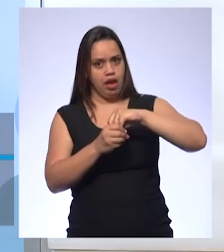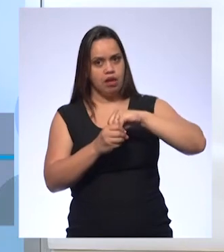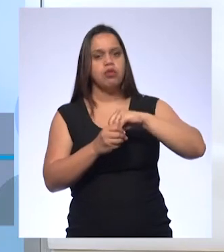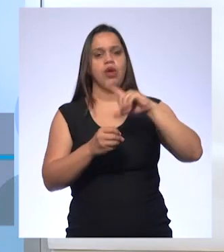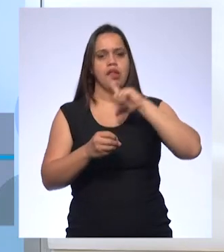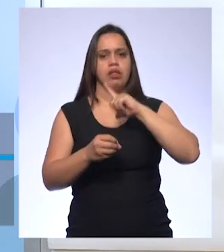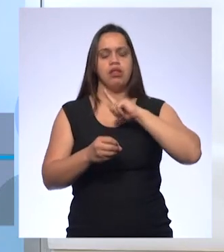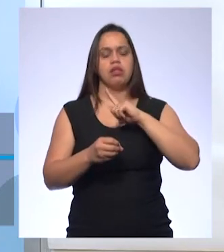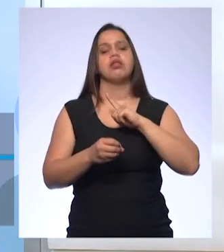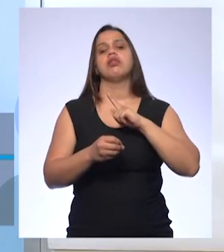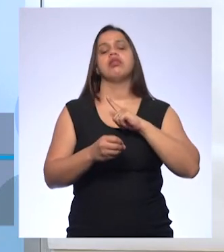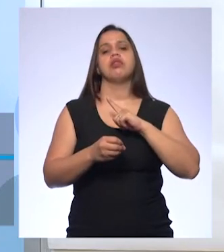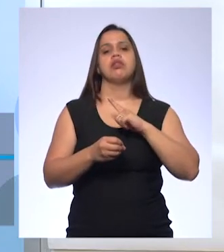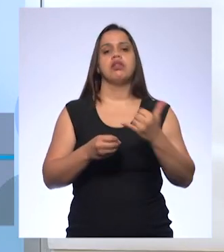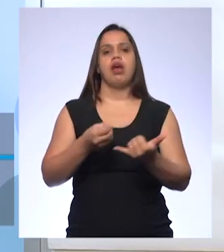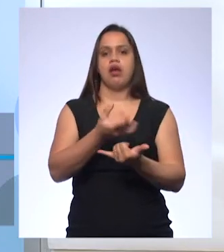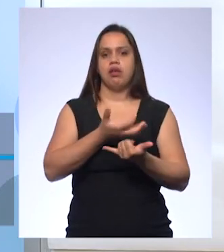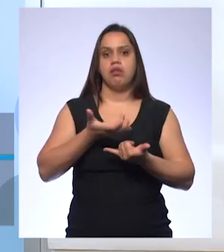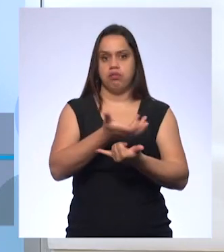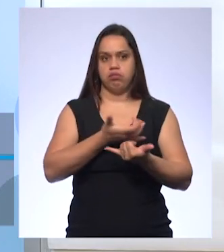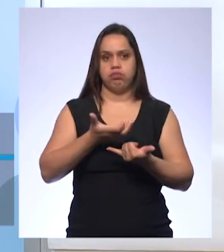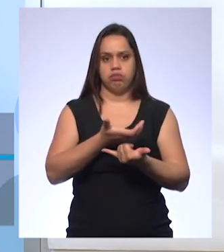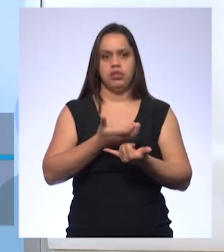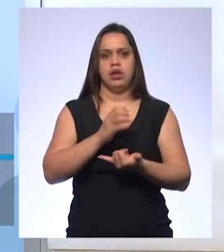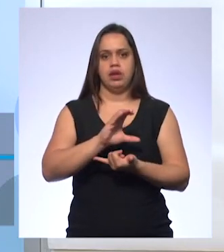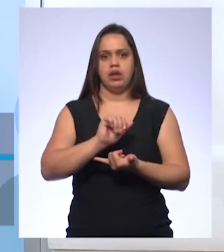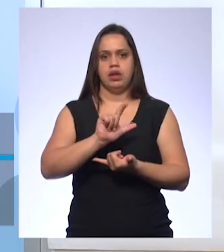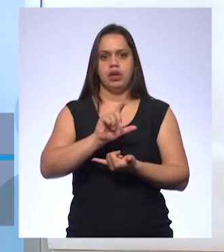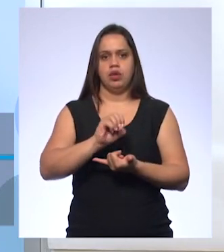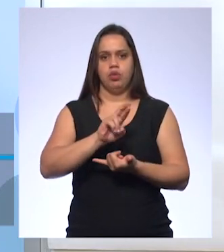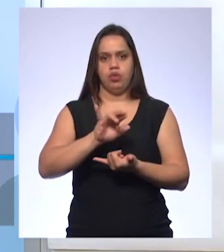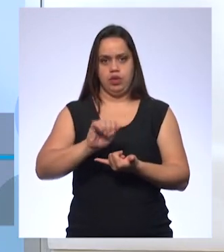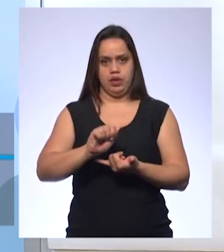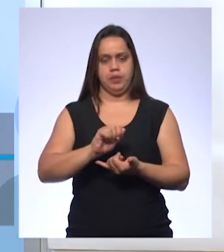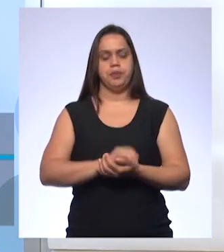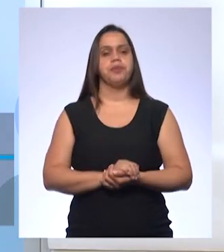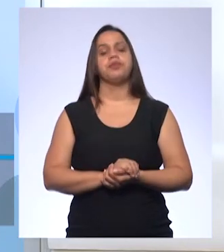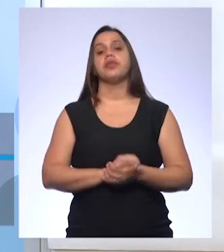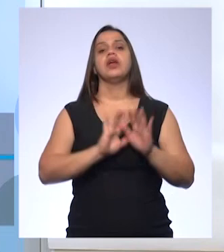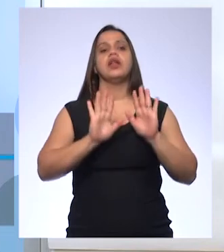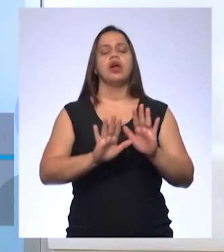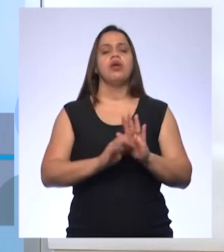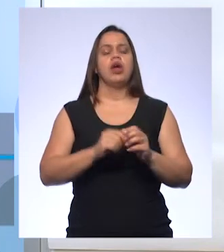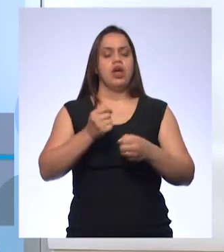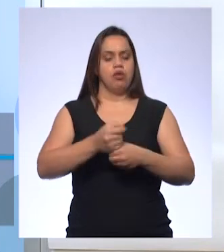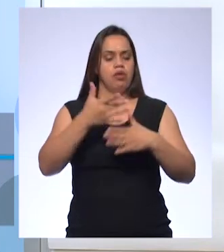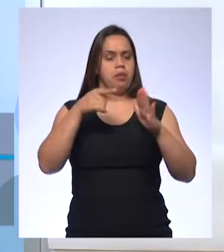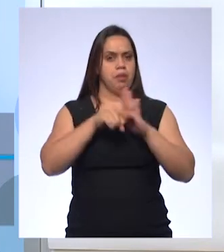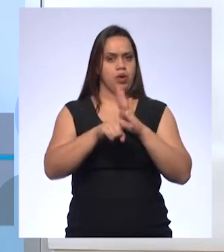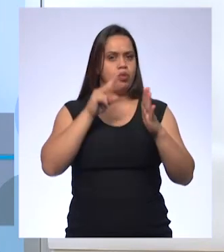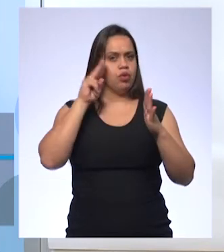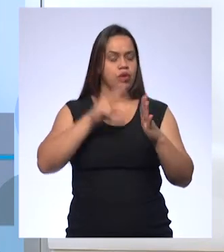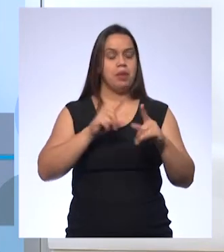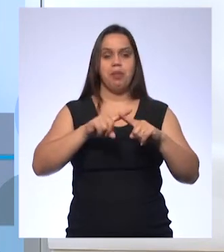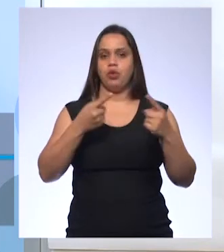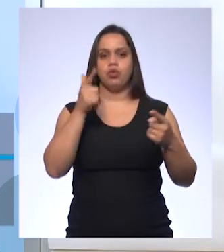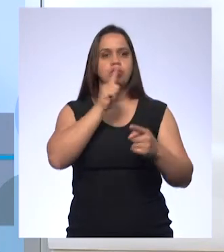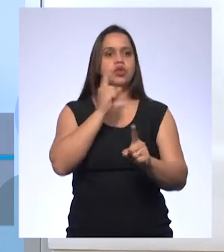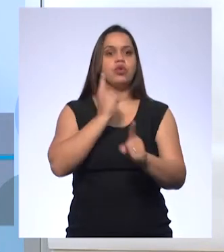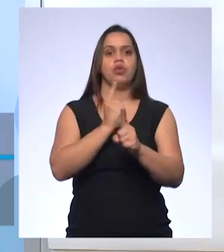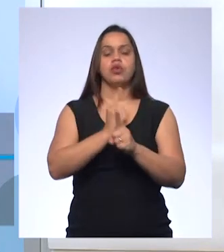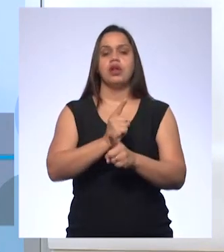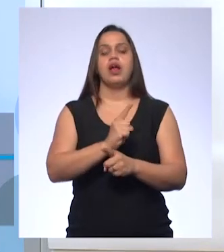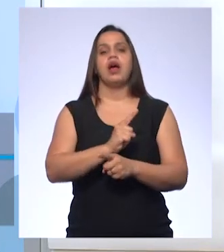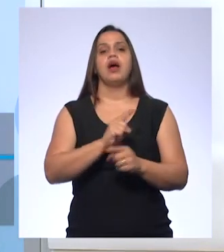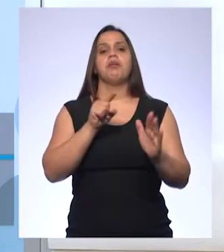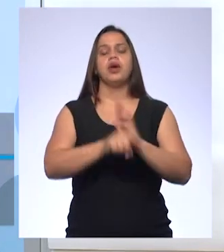bom? Bom, eu tinha pego mais uma pergunta aqui, mas o meu chat deu um pulo e eu acho que eu não vou